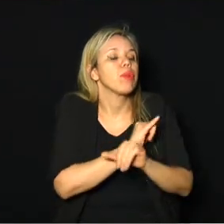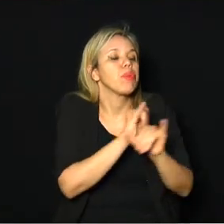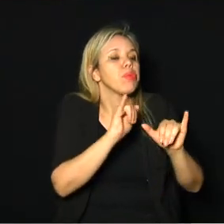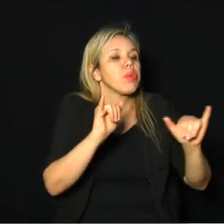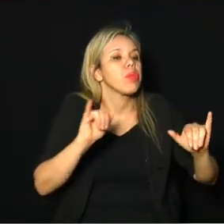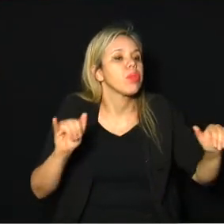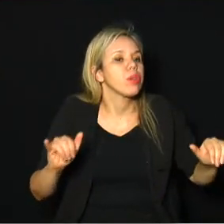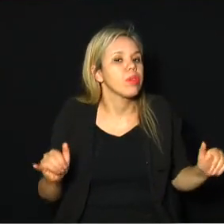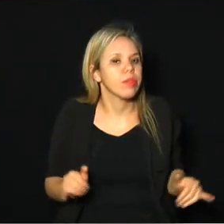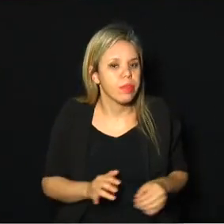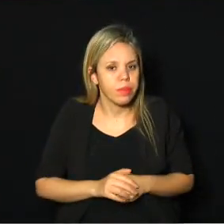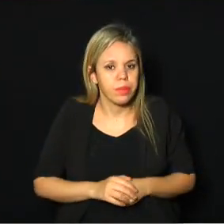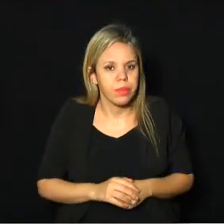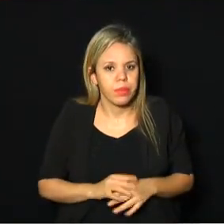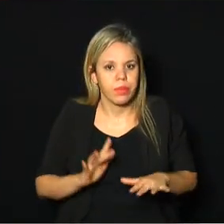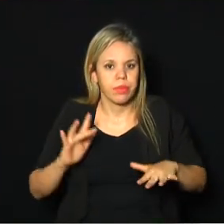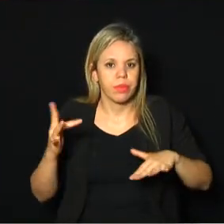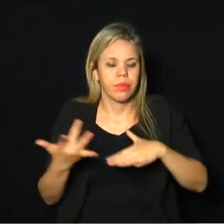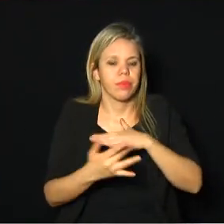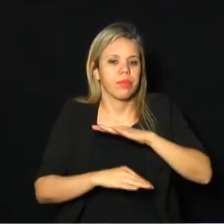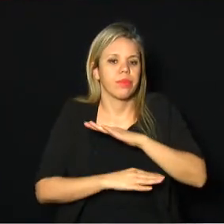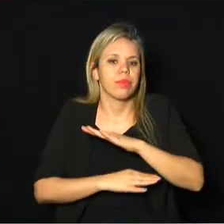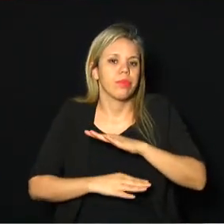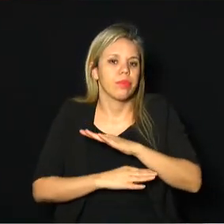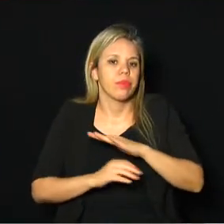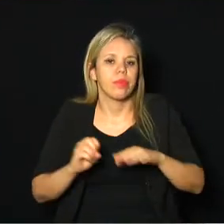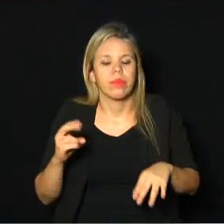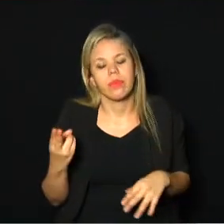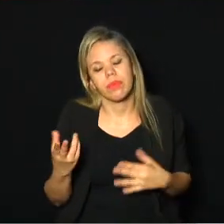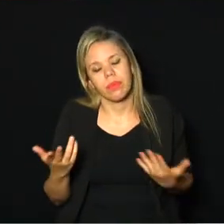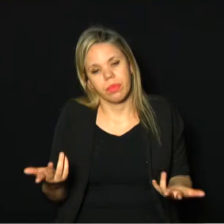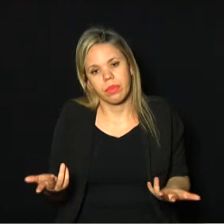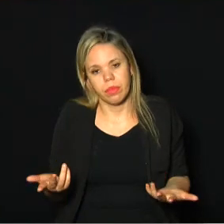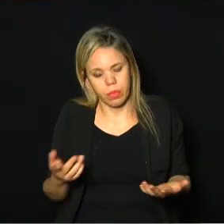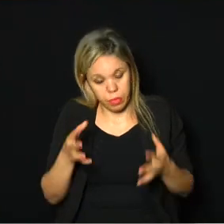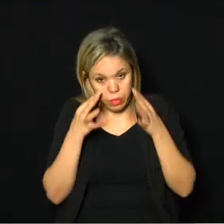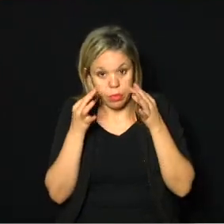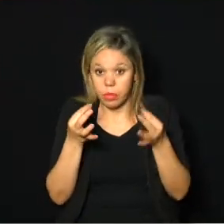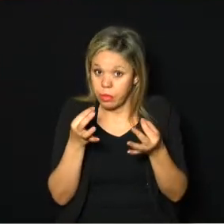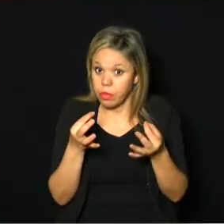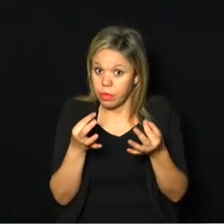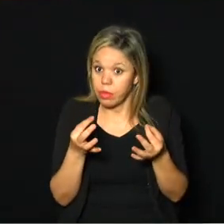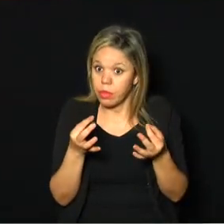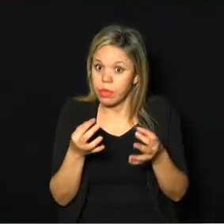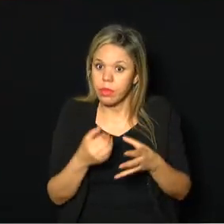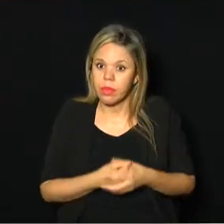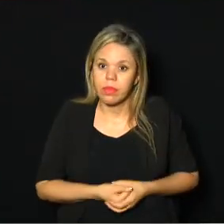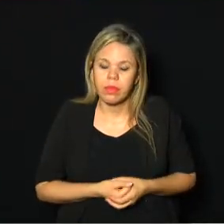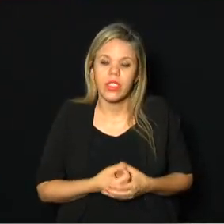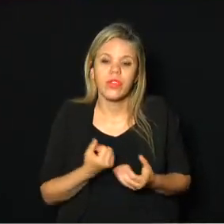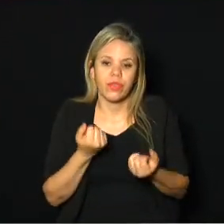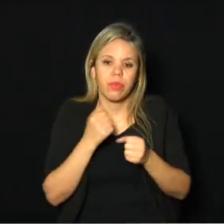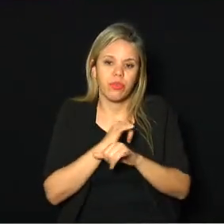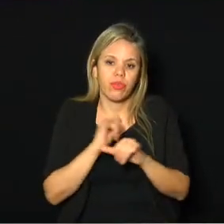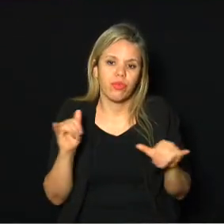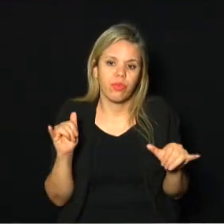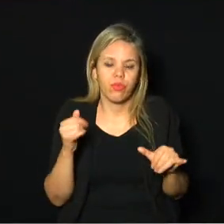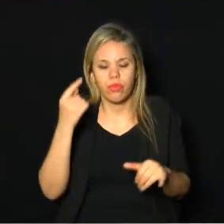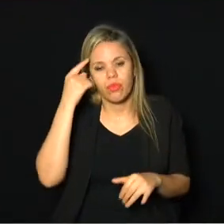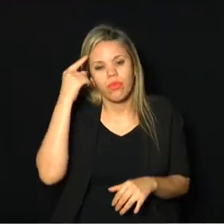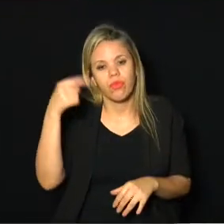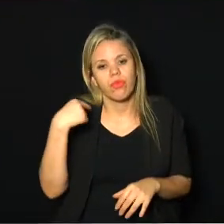seja pelas redes da Câmara, pelas nossas redes sociais, então fiquem atentos, vamos divulgar. A ideia é que a